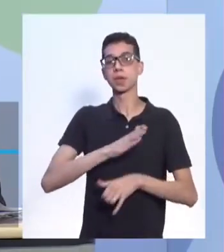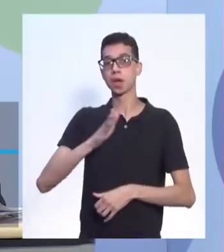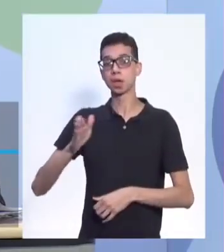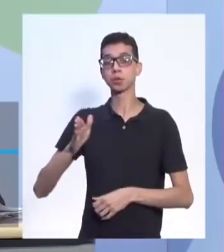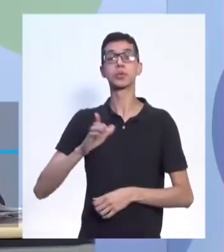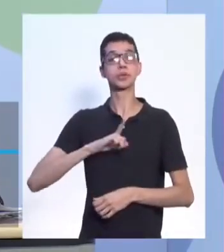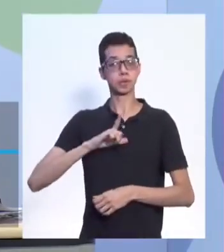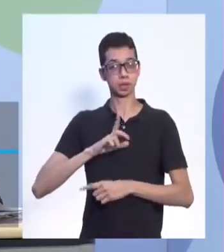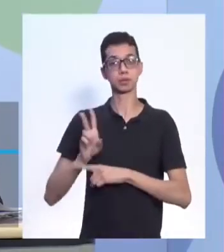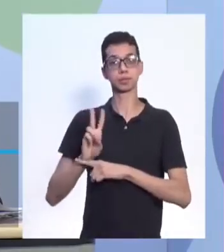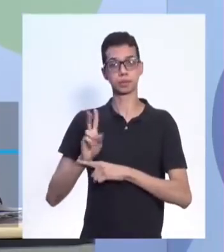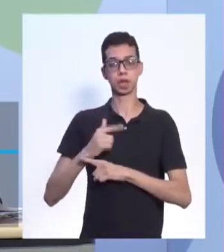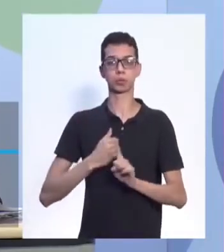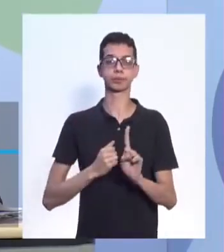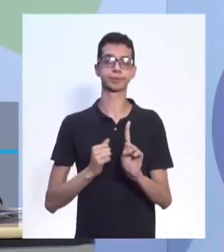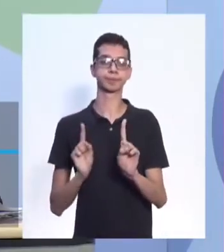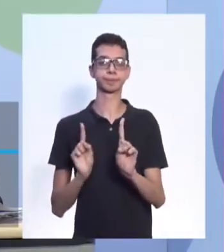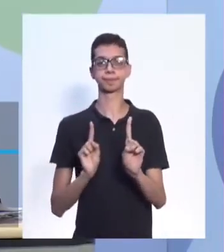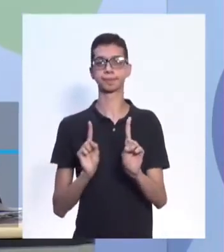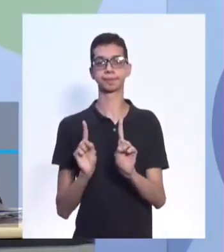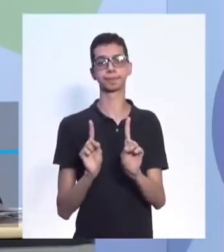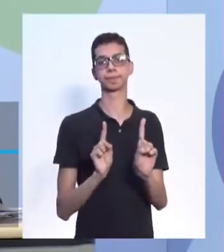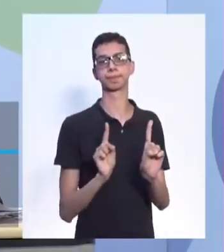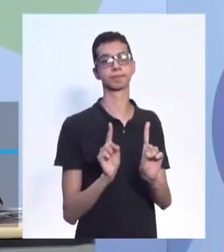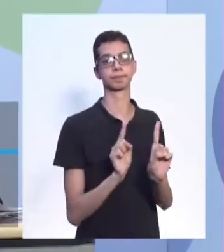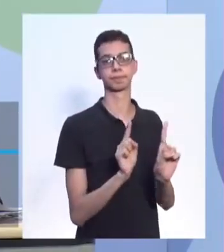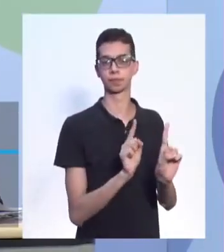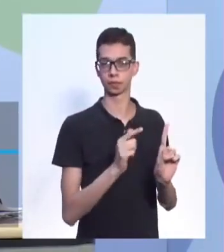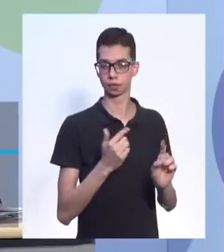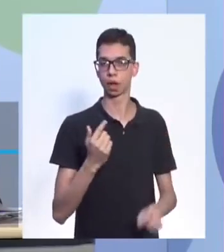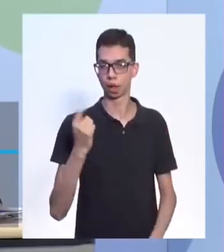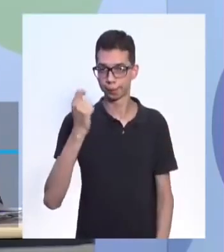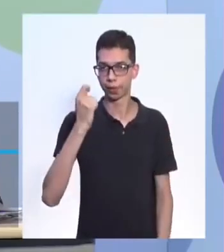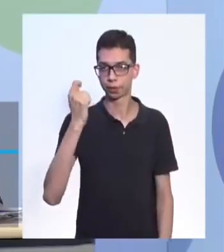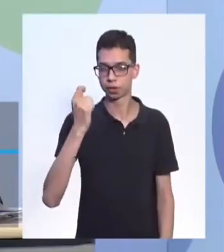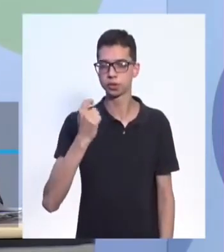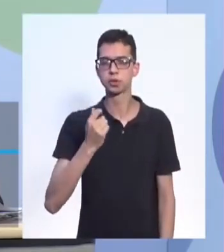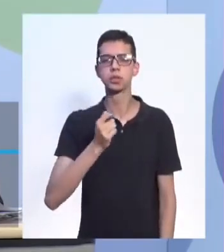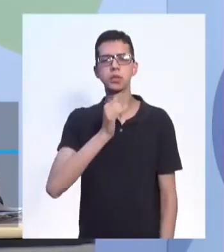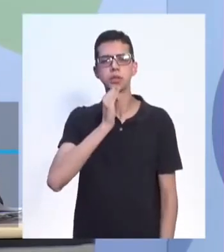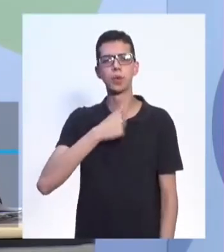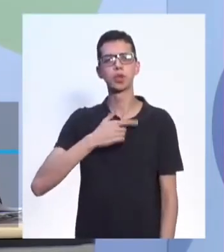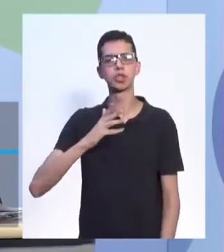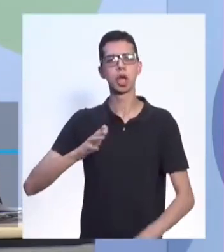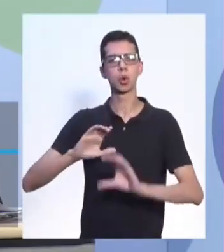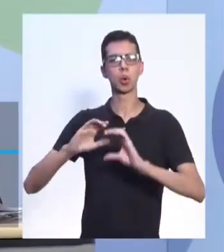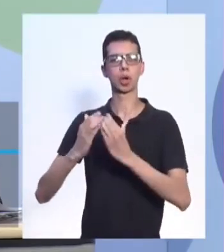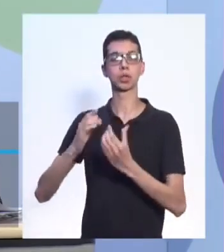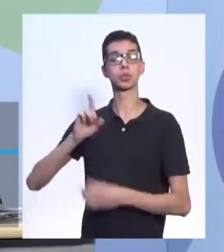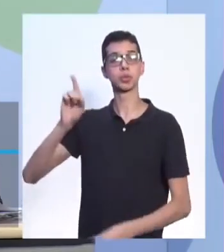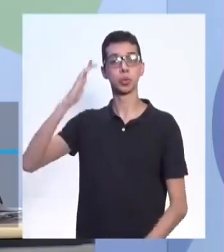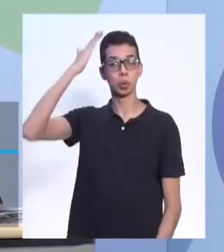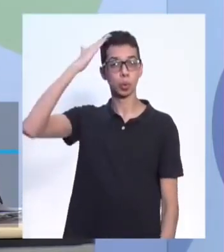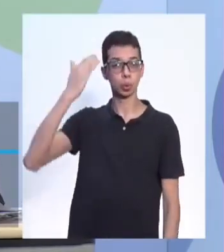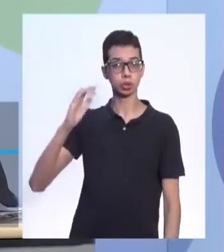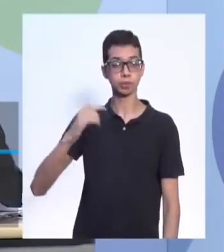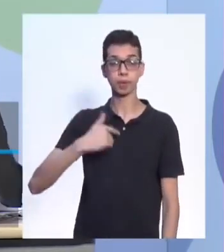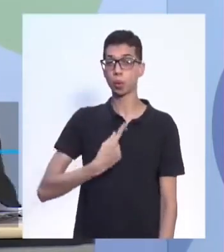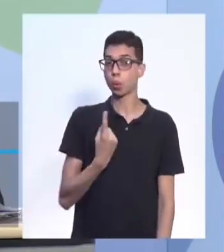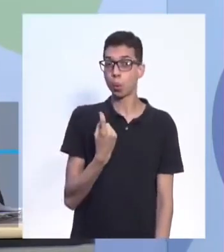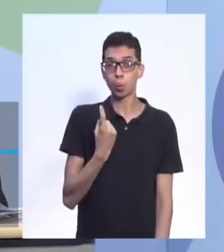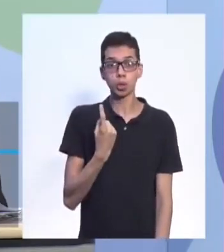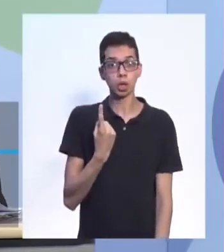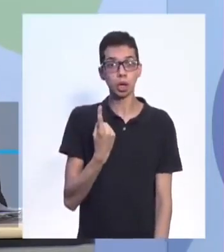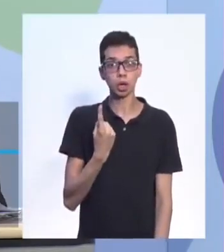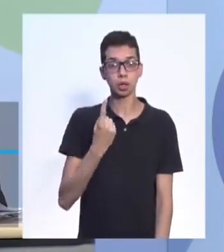para um congresso de comunicação, que eu apresentei um trabalho em Curitiba, eu era a única negra. E para